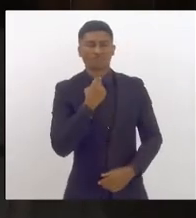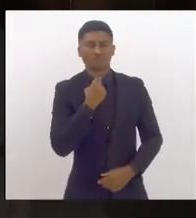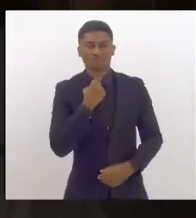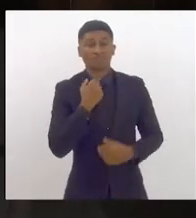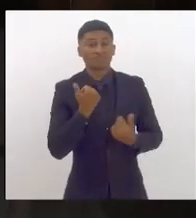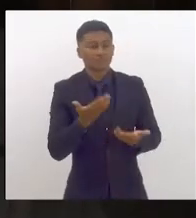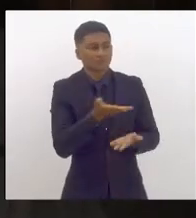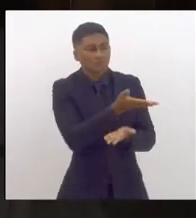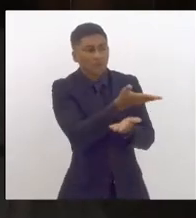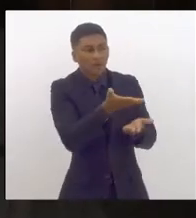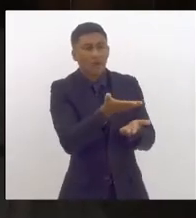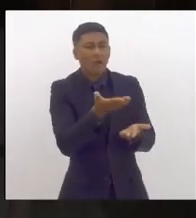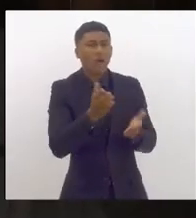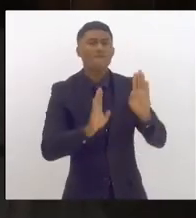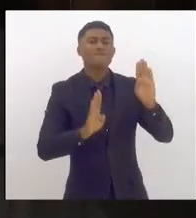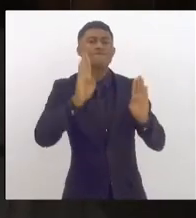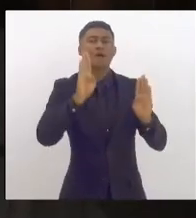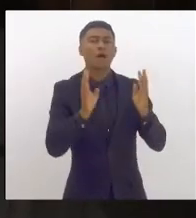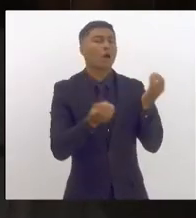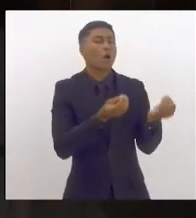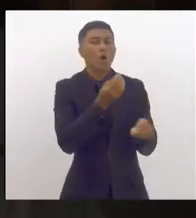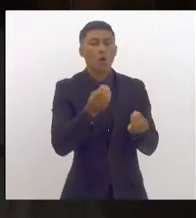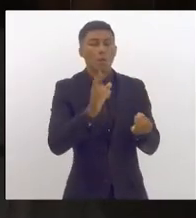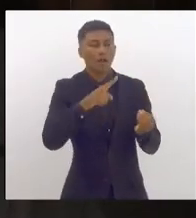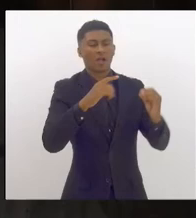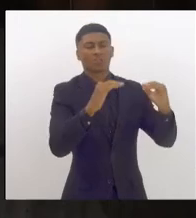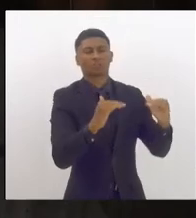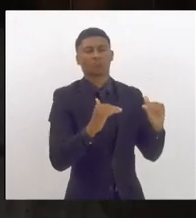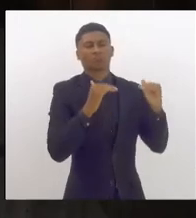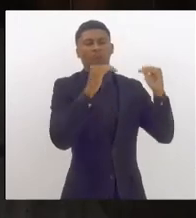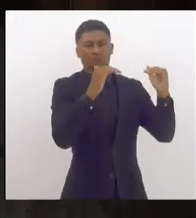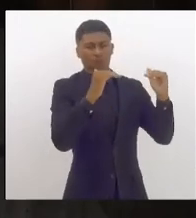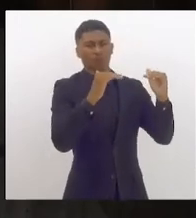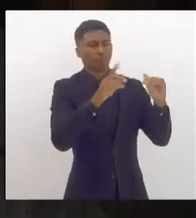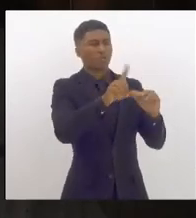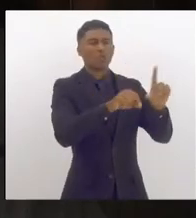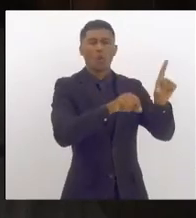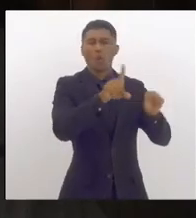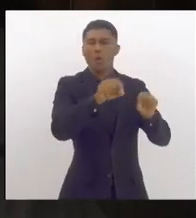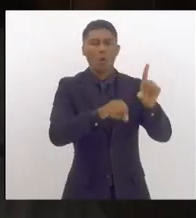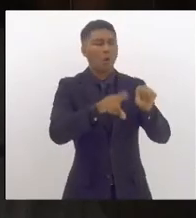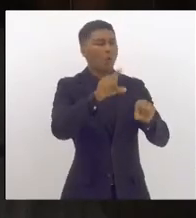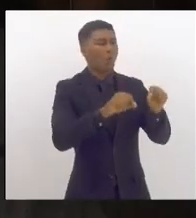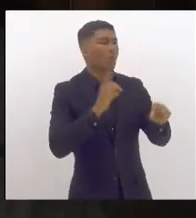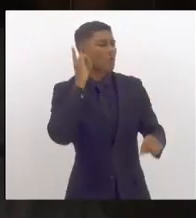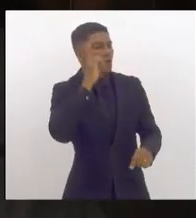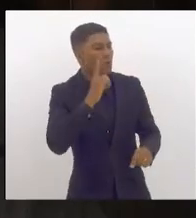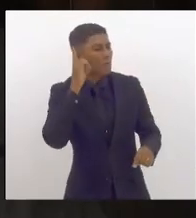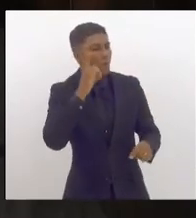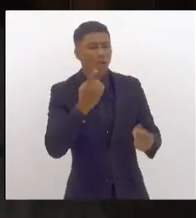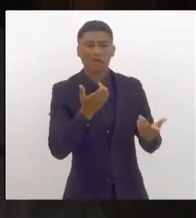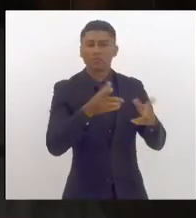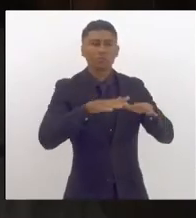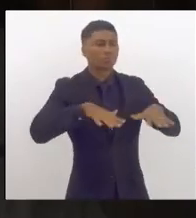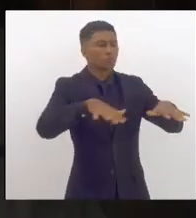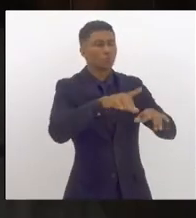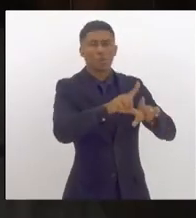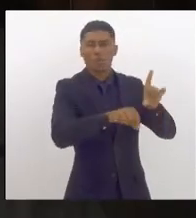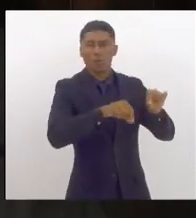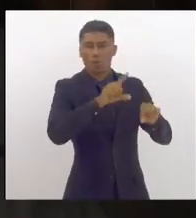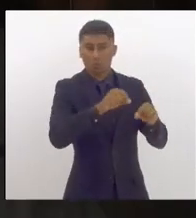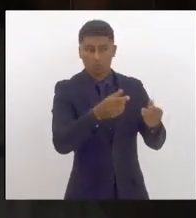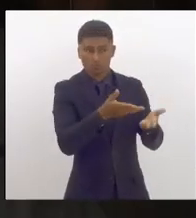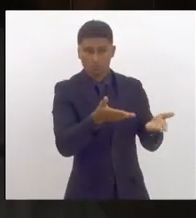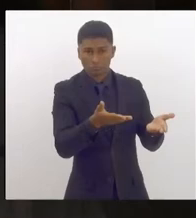escolhidos a dedo pelos poderosos de plantão por isso é muito importante antes de mais